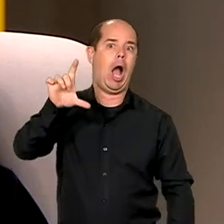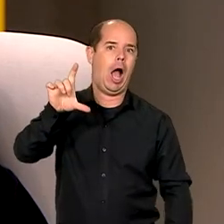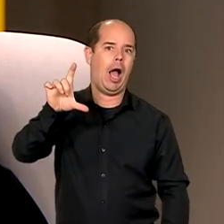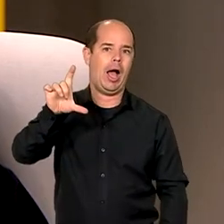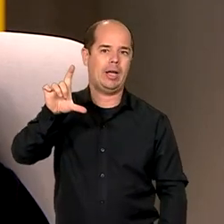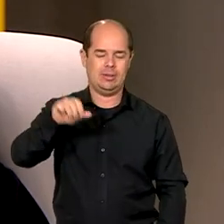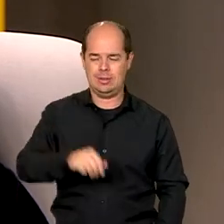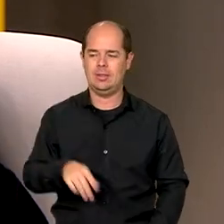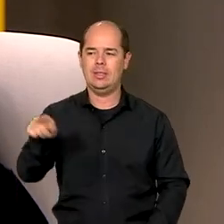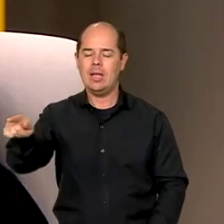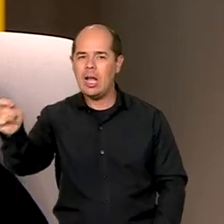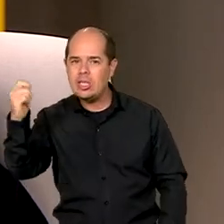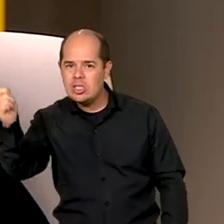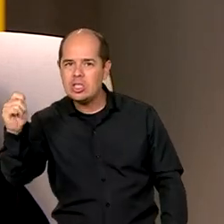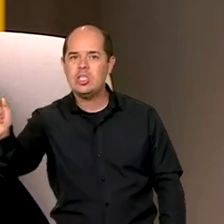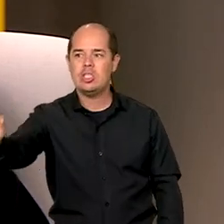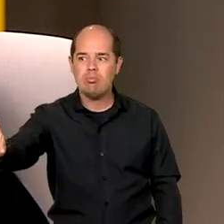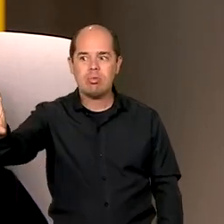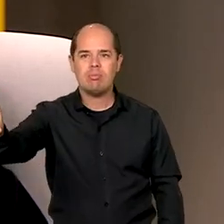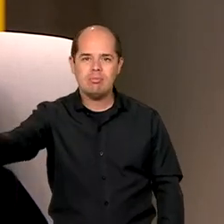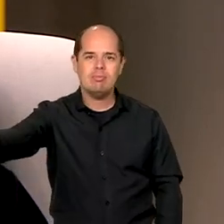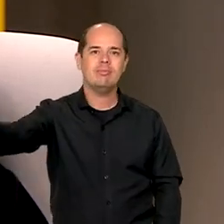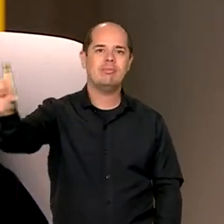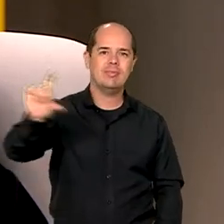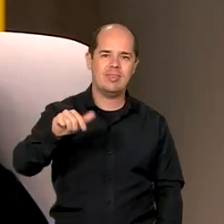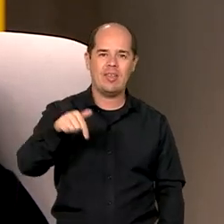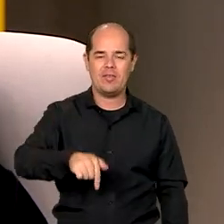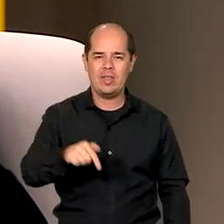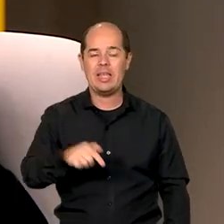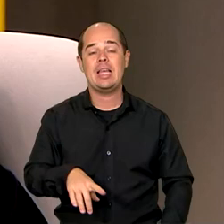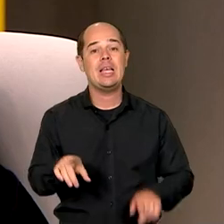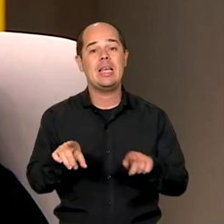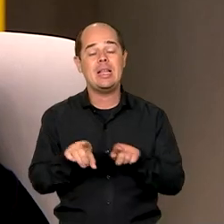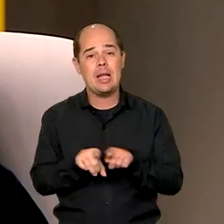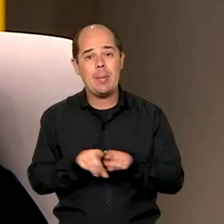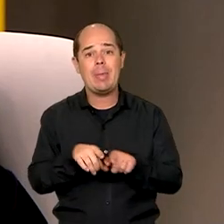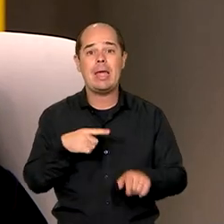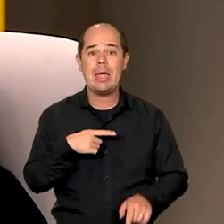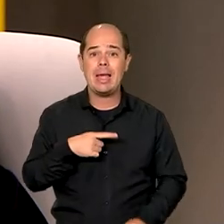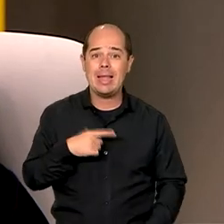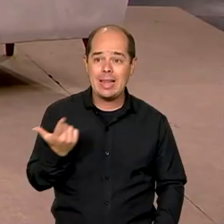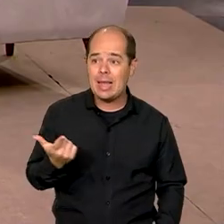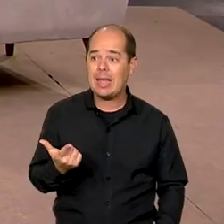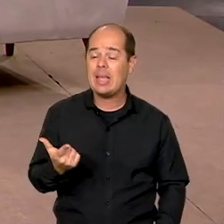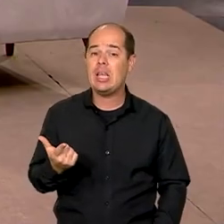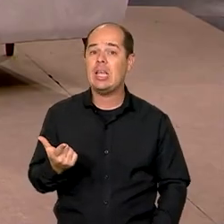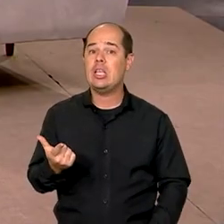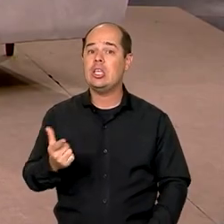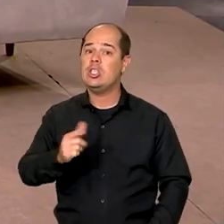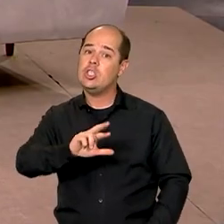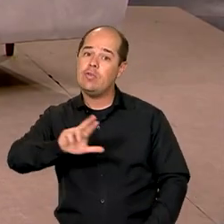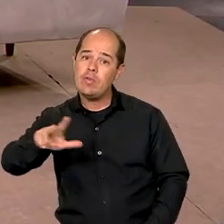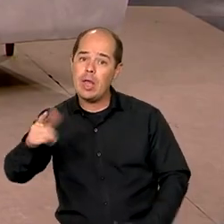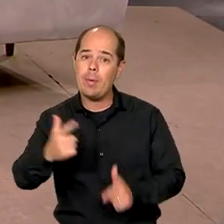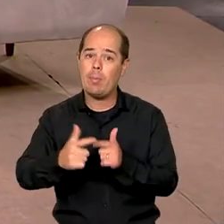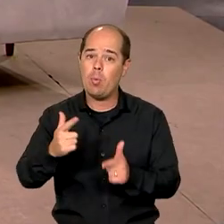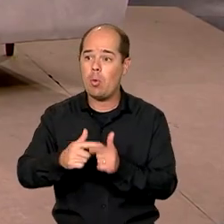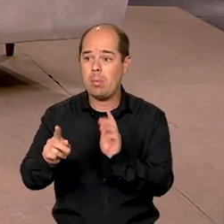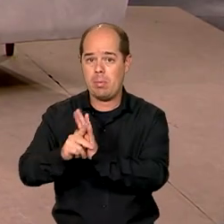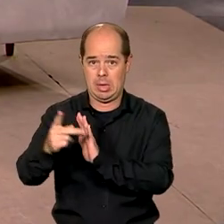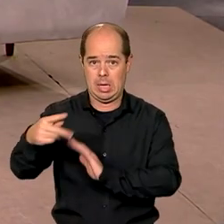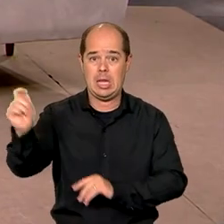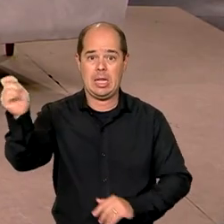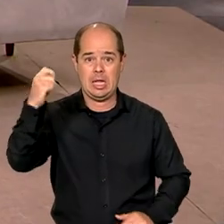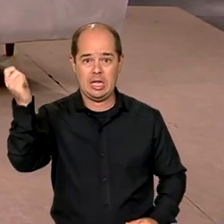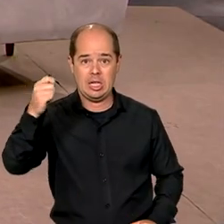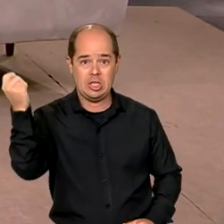culturais da Argentina e, naturalmente, as questões também da Argentina estarão mais em evidência. independência. Na verdade, é uma questão simbólica.